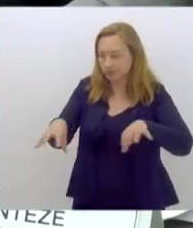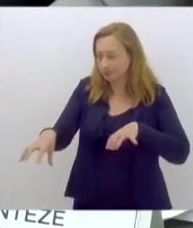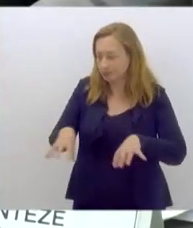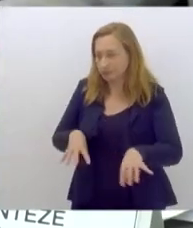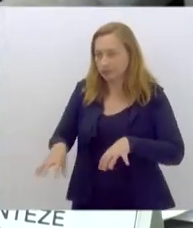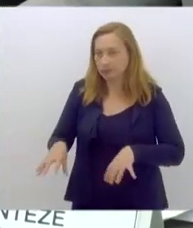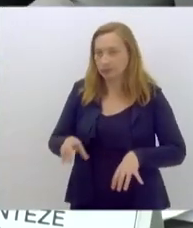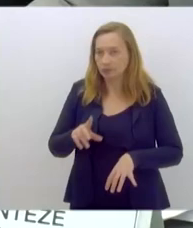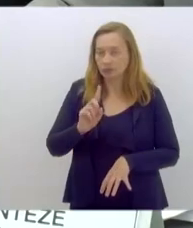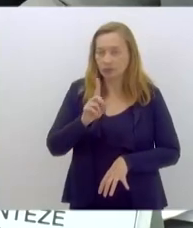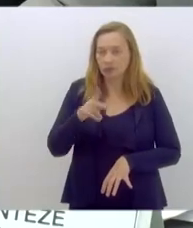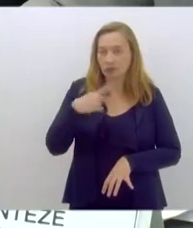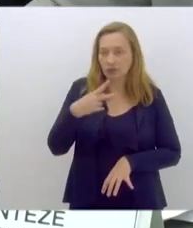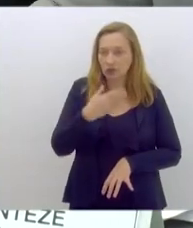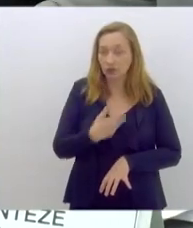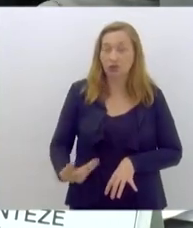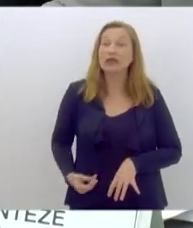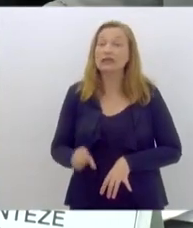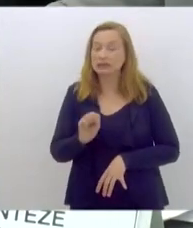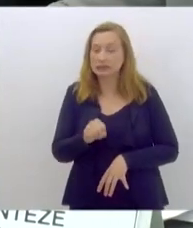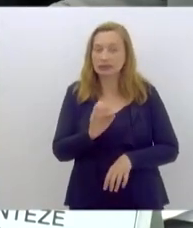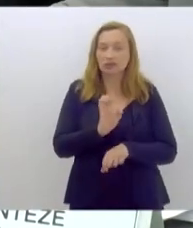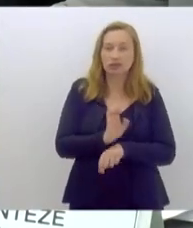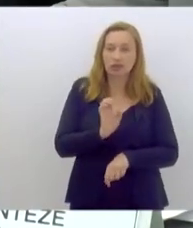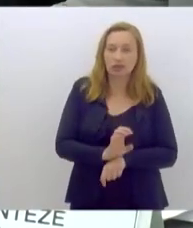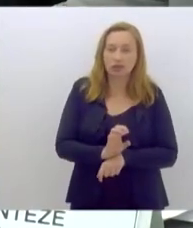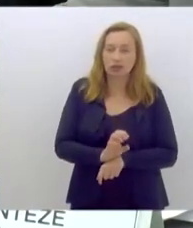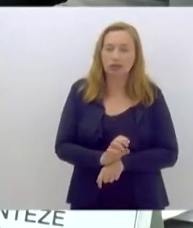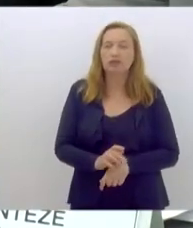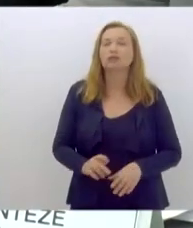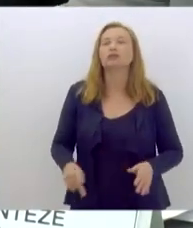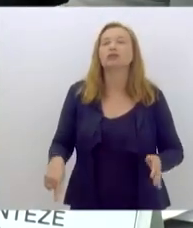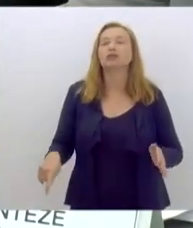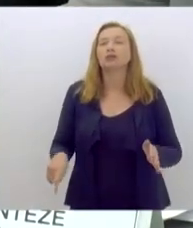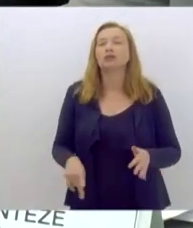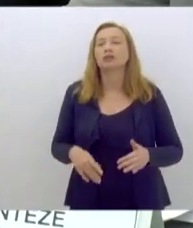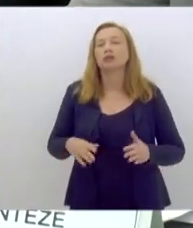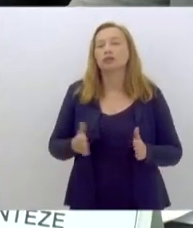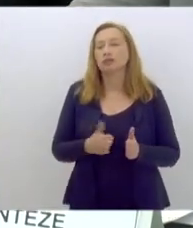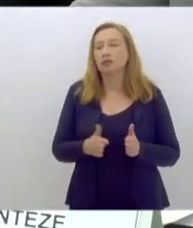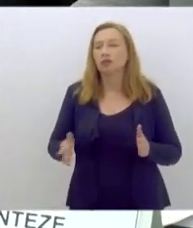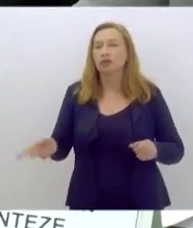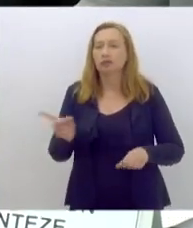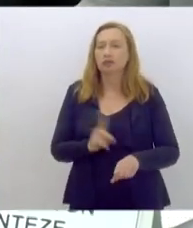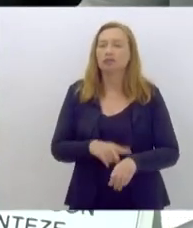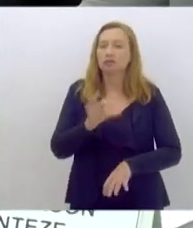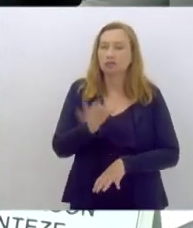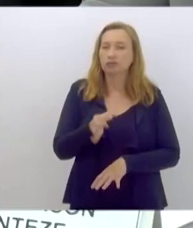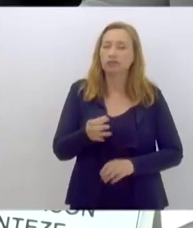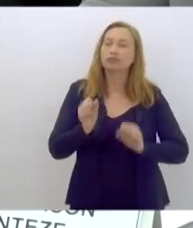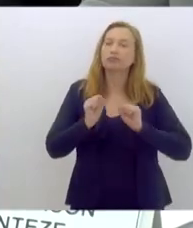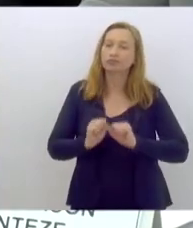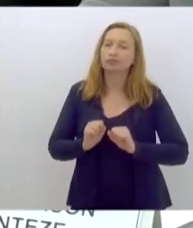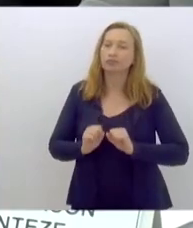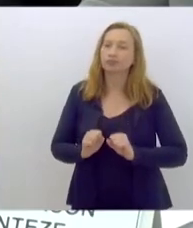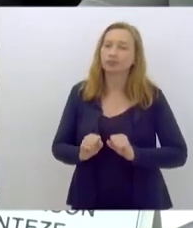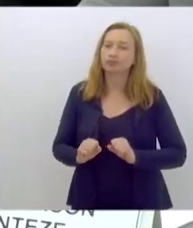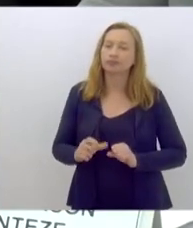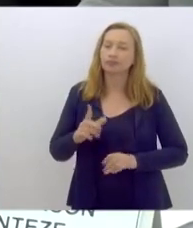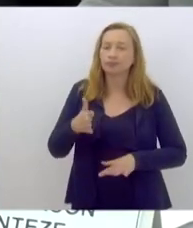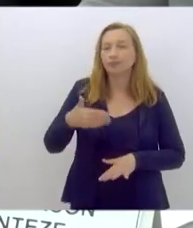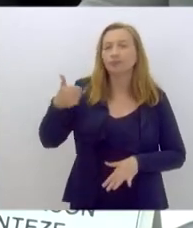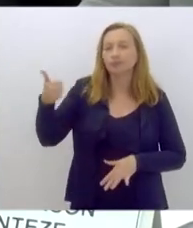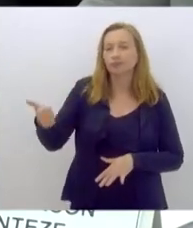de governos estou falando de estado projetadas para o Estado do Rio de Janeiro de longo prazo eu tenho a certeza que nós poderemos Ter